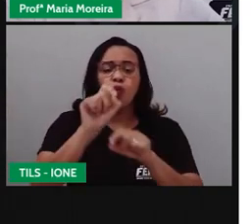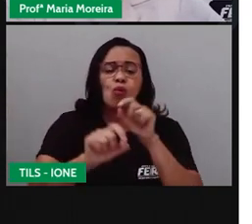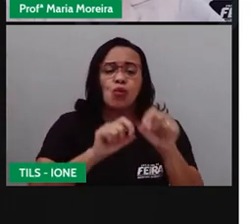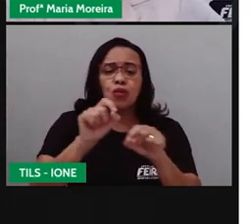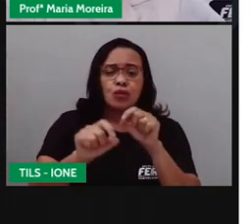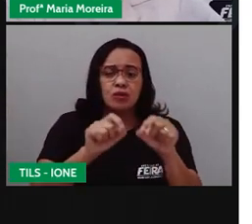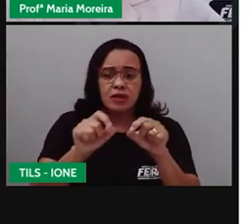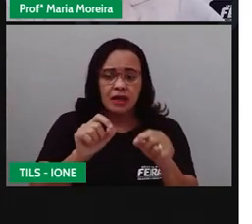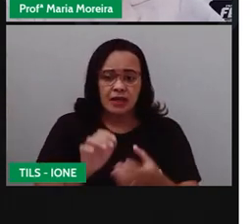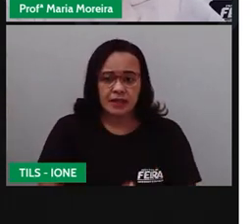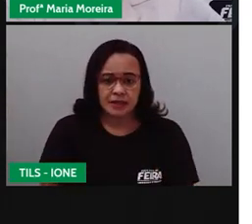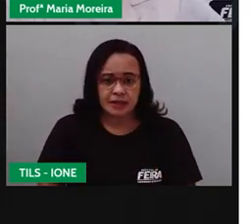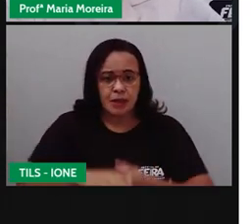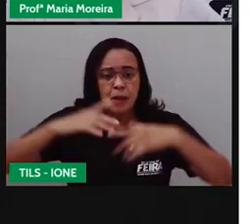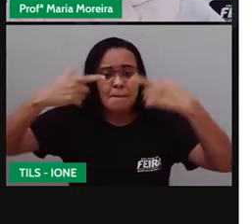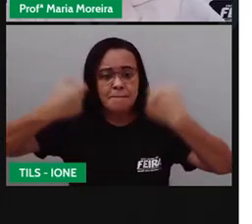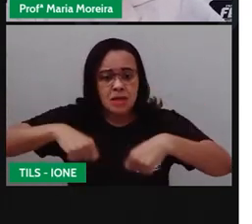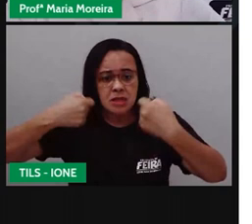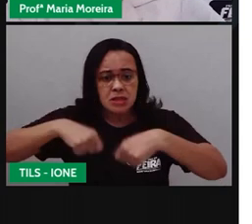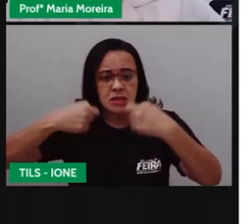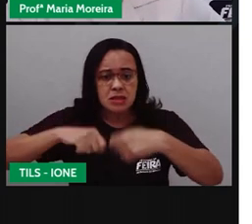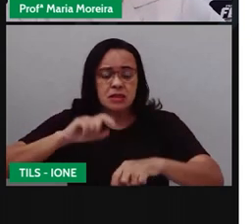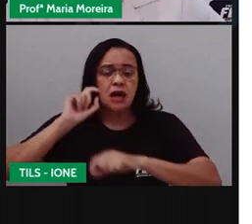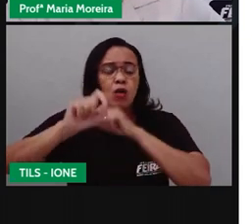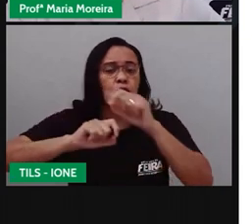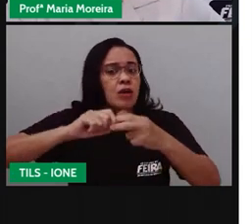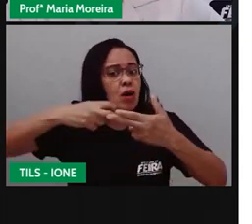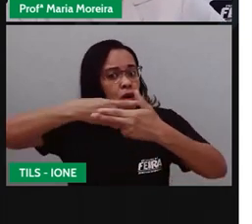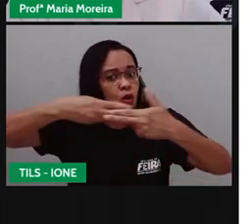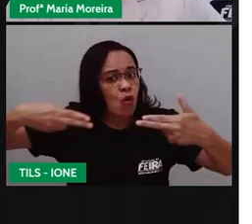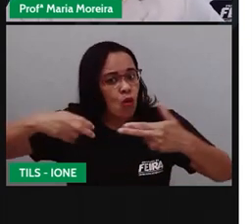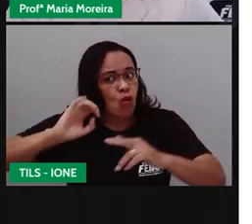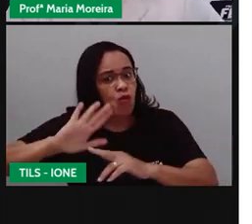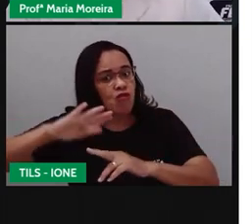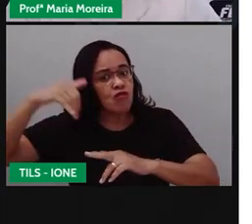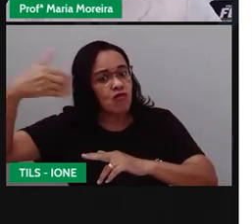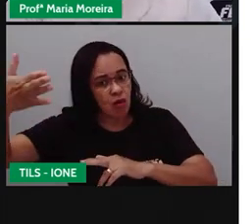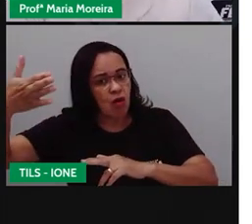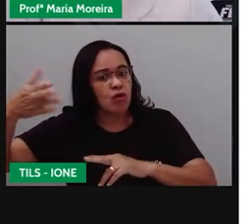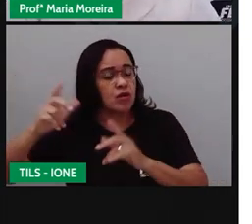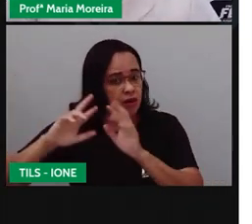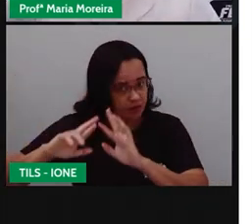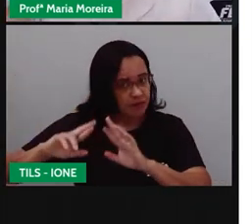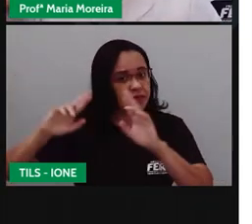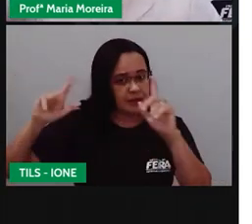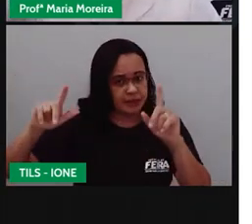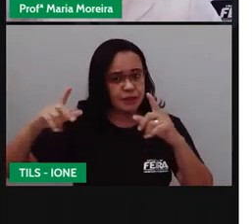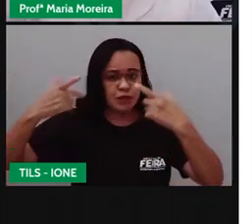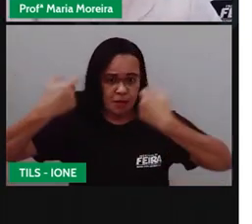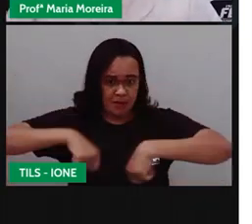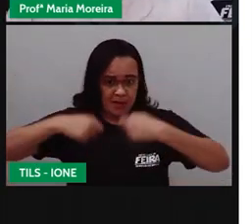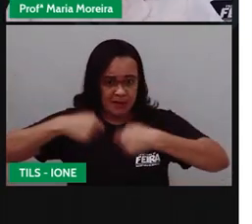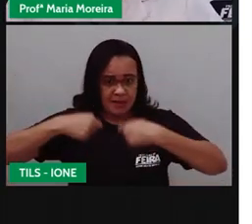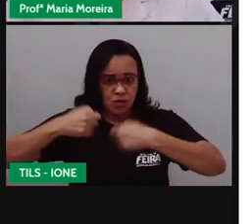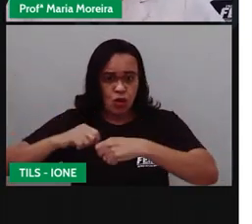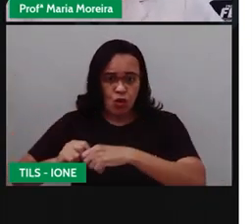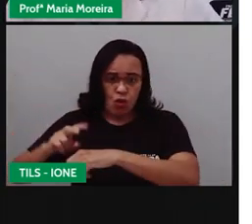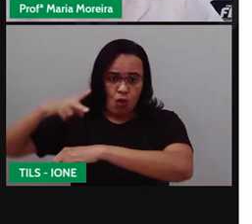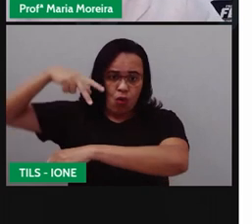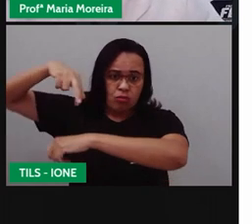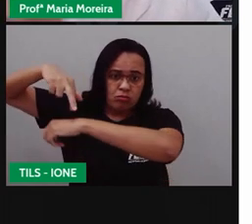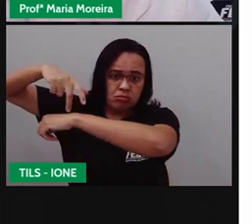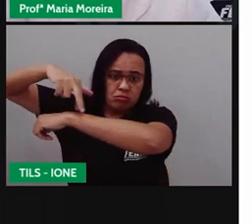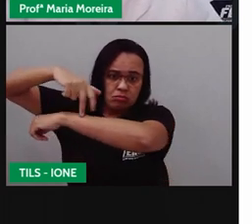né, precisaram de meios externos, né? Então, o que foi que eles fizeram? Eles precisaram subir em um determinado